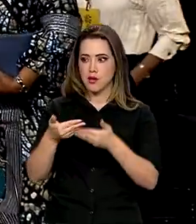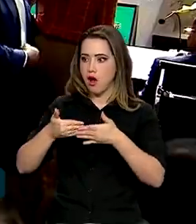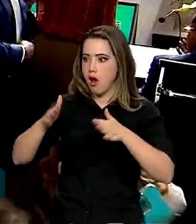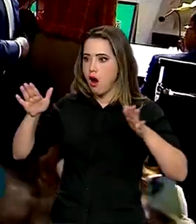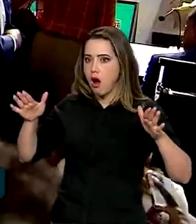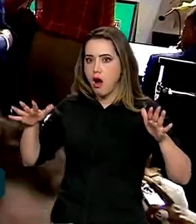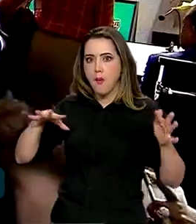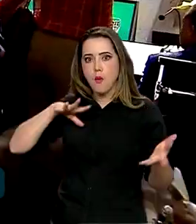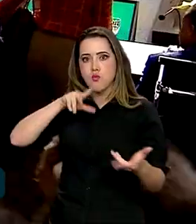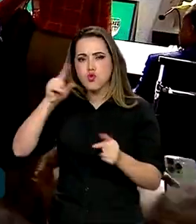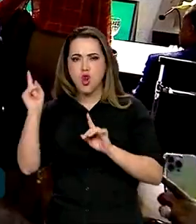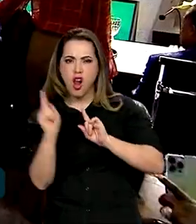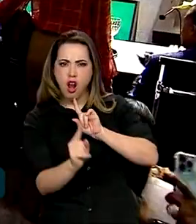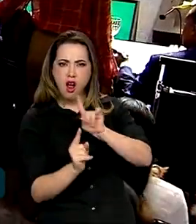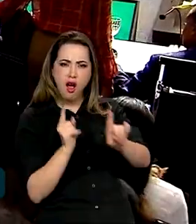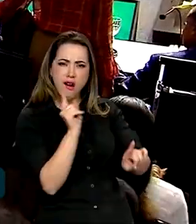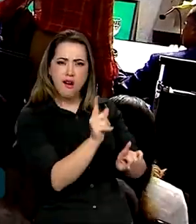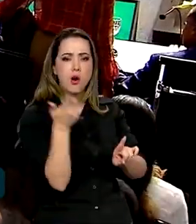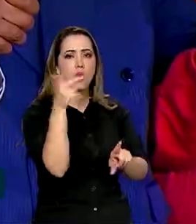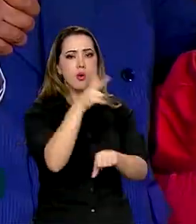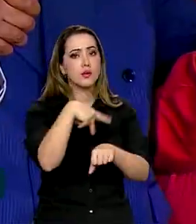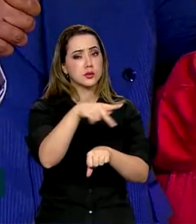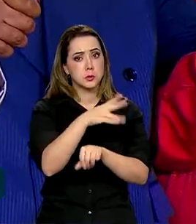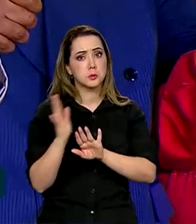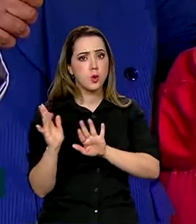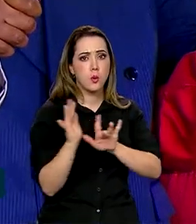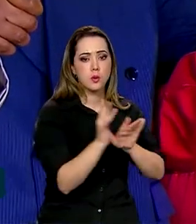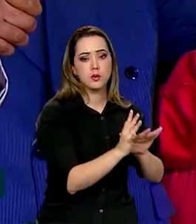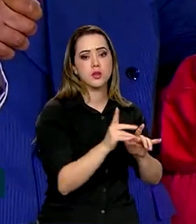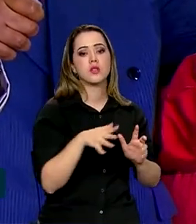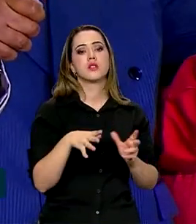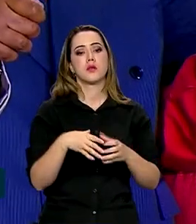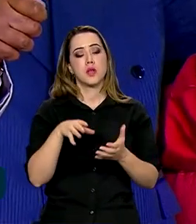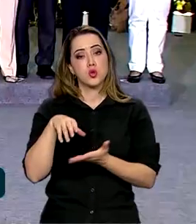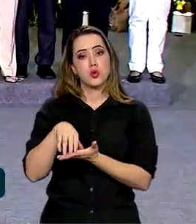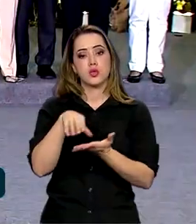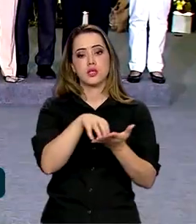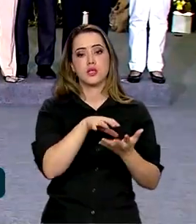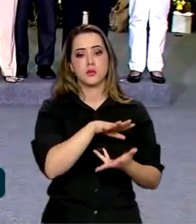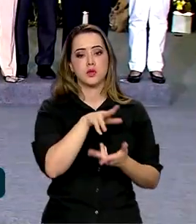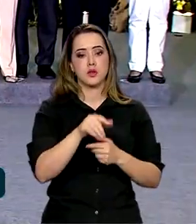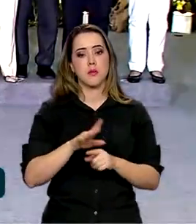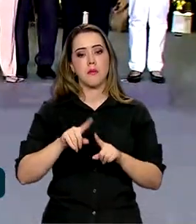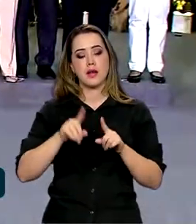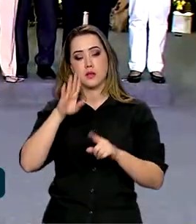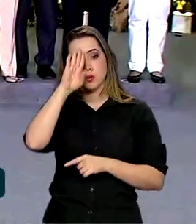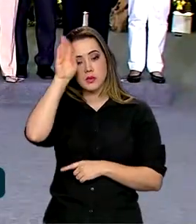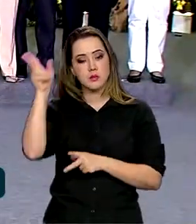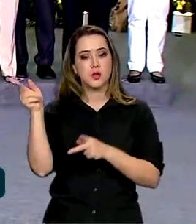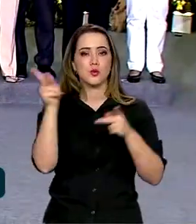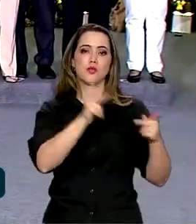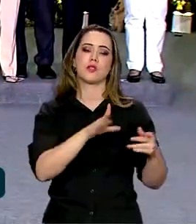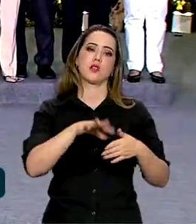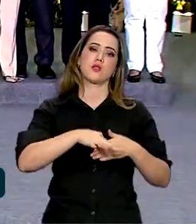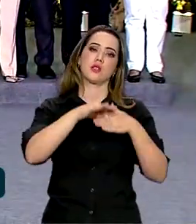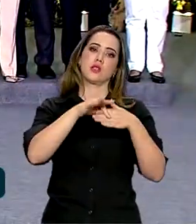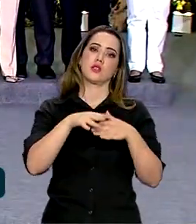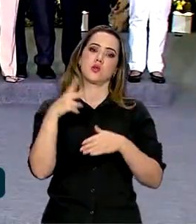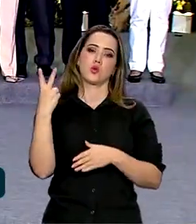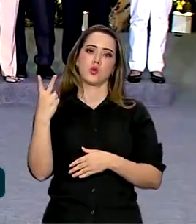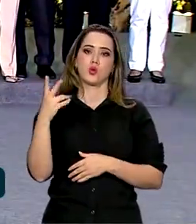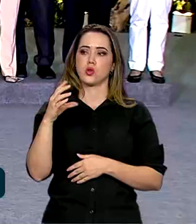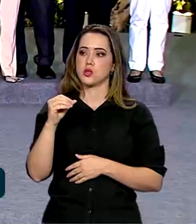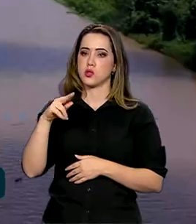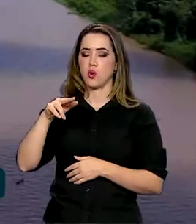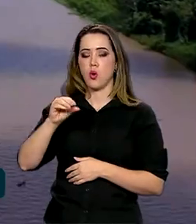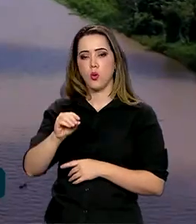mundo. Tinham representantes de outros países, de organizações internacionais. Mas os principais convidados eram líderes dos 2 Congos e